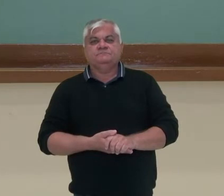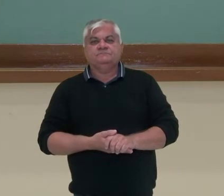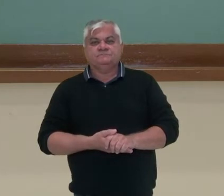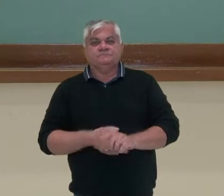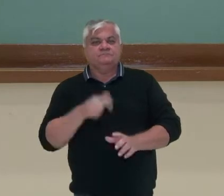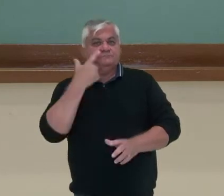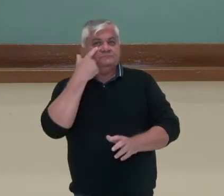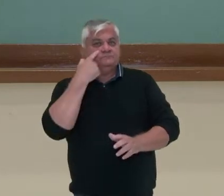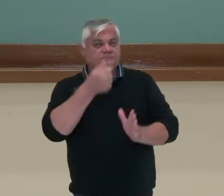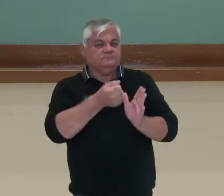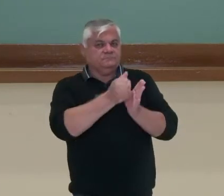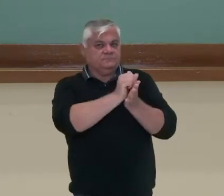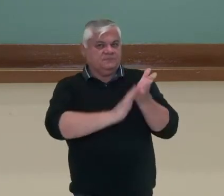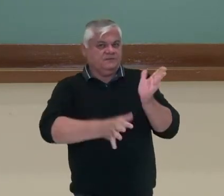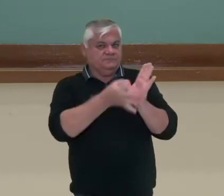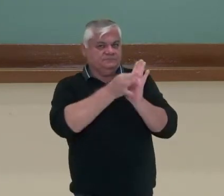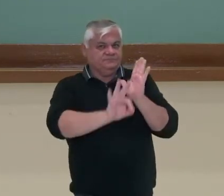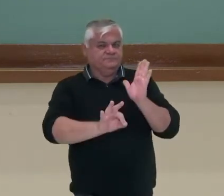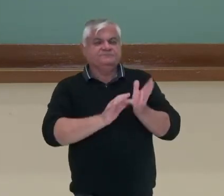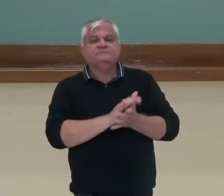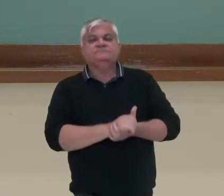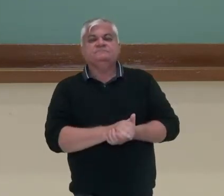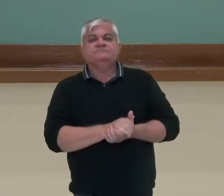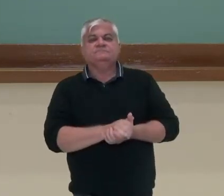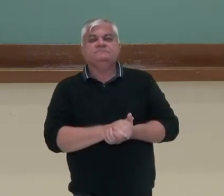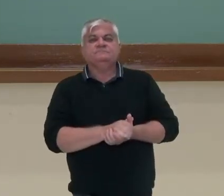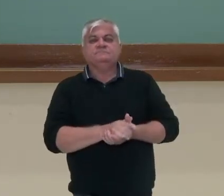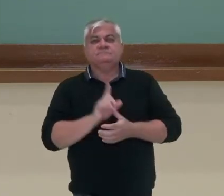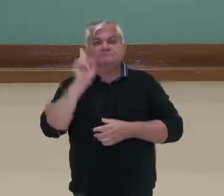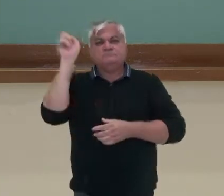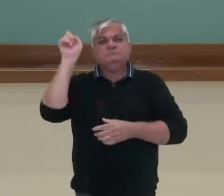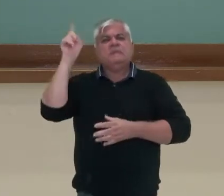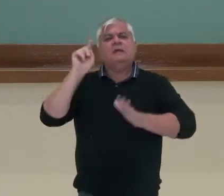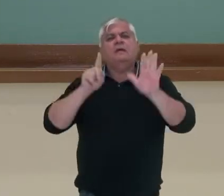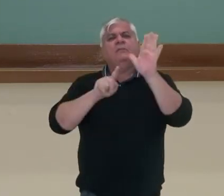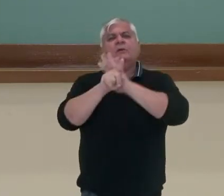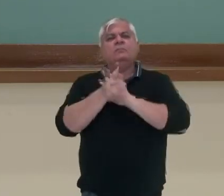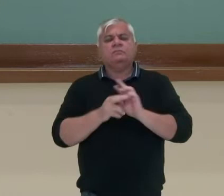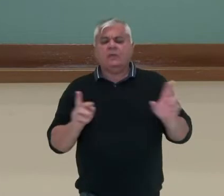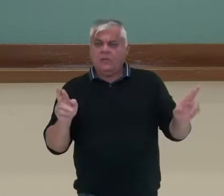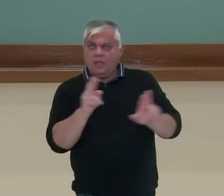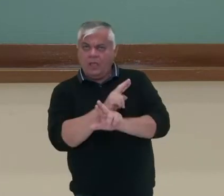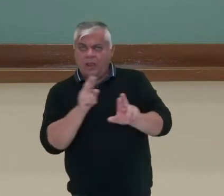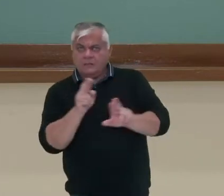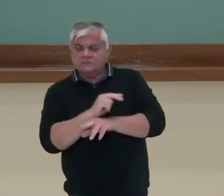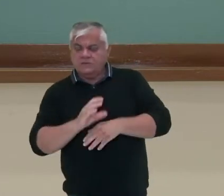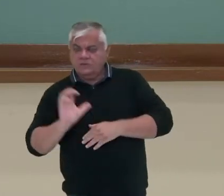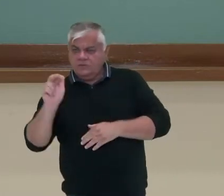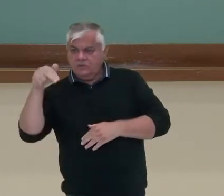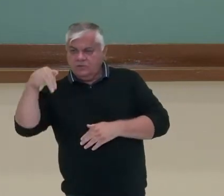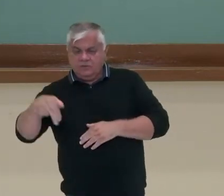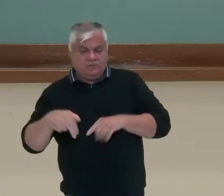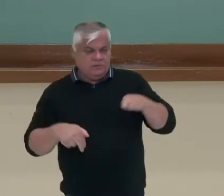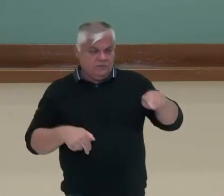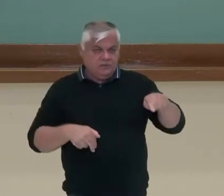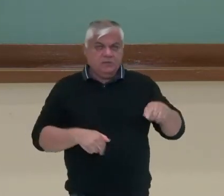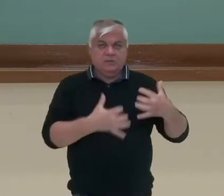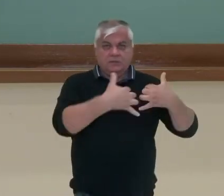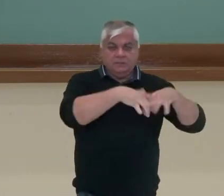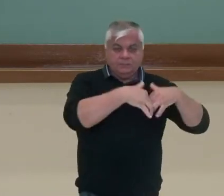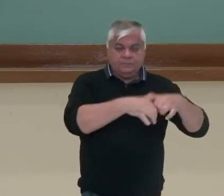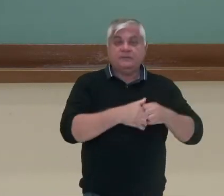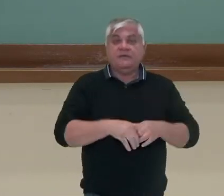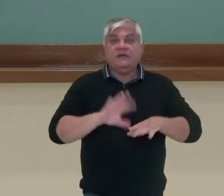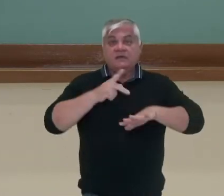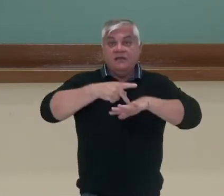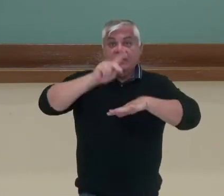Vamos para a correção da atividade 1. Olha só, o enunciado fala qual a relação entre a transformação de grafite em diamante, a